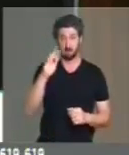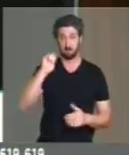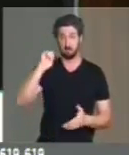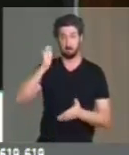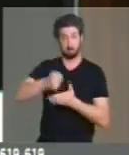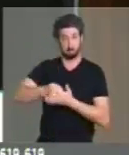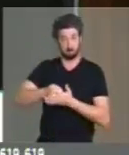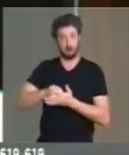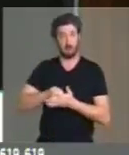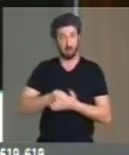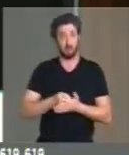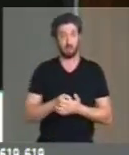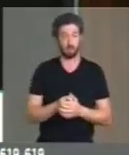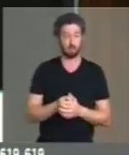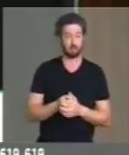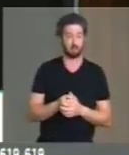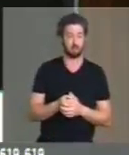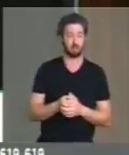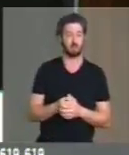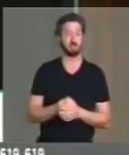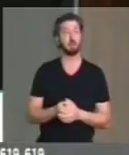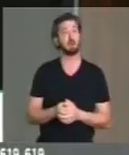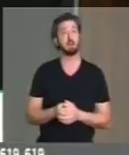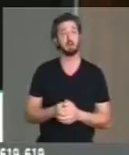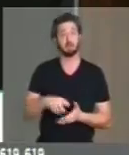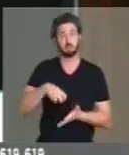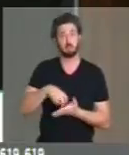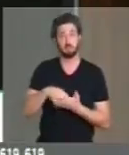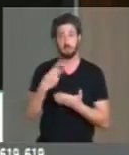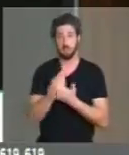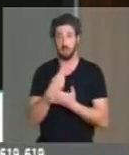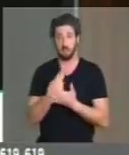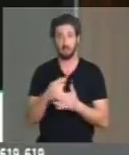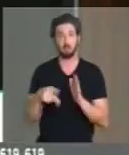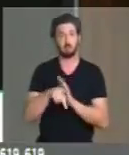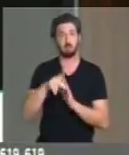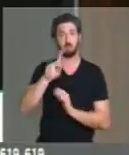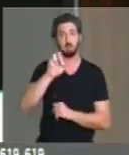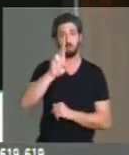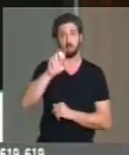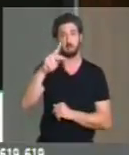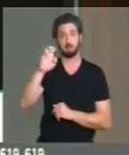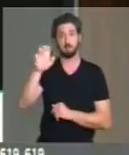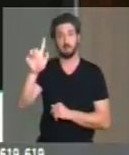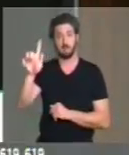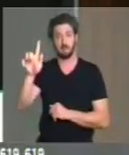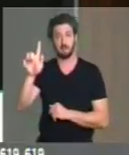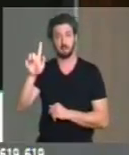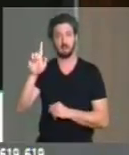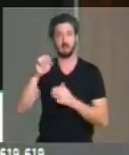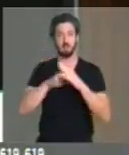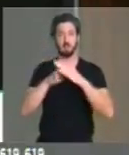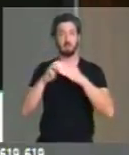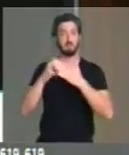pagou pelas irregularidades da Propeg, que é uma empresa que não